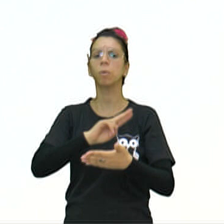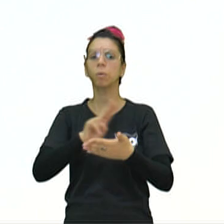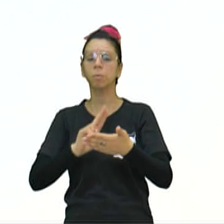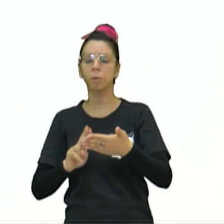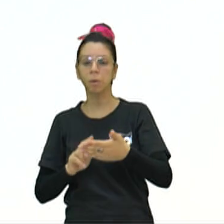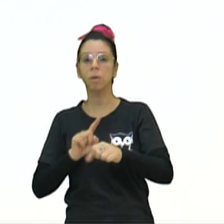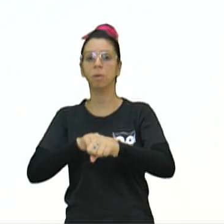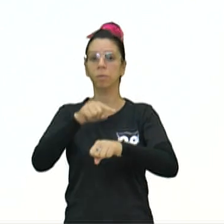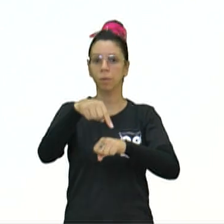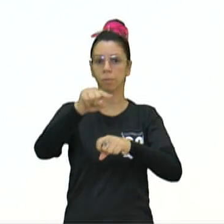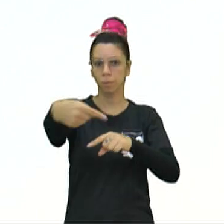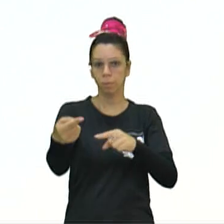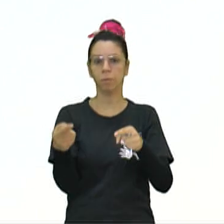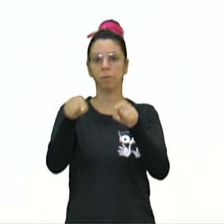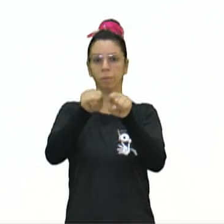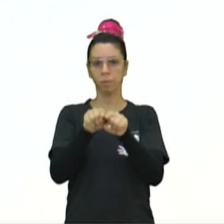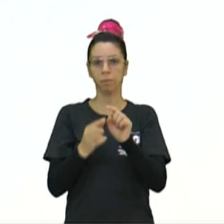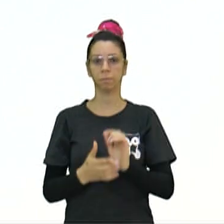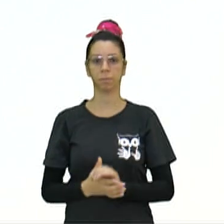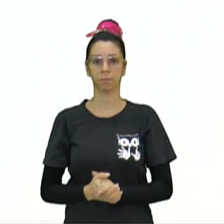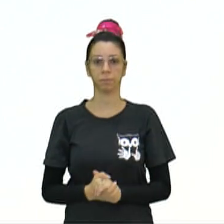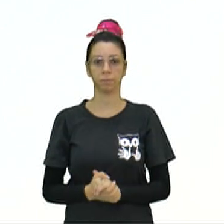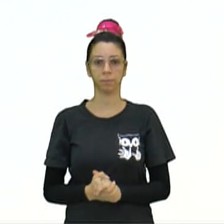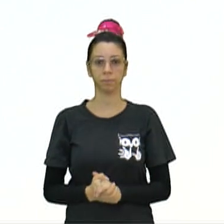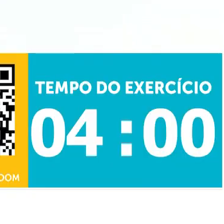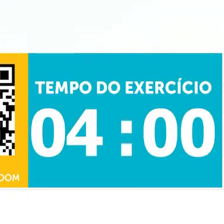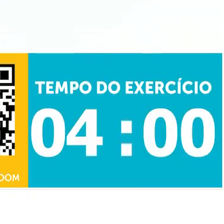até um tempo, já nós voltamos.